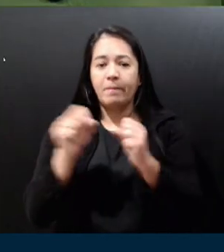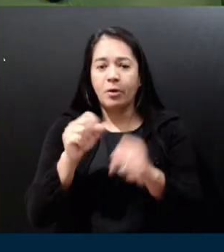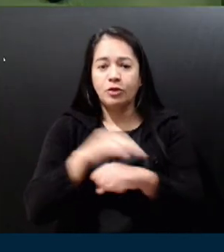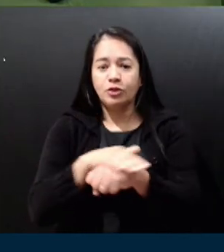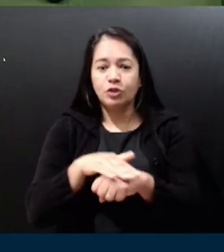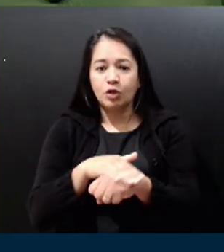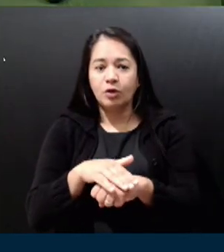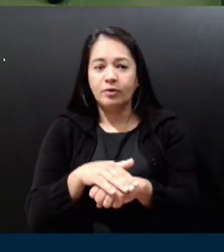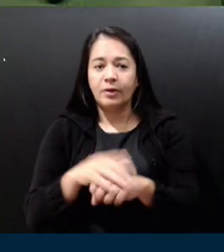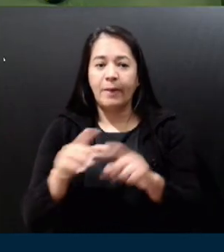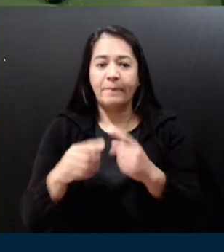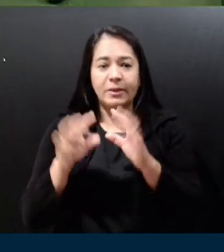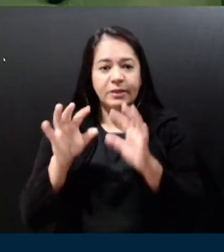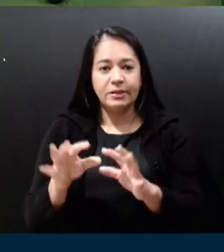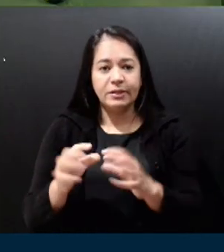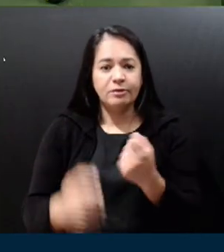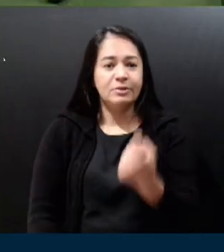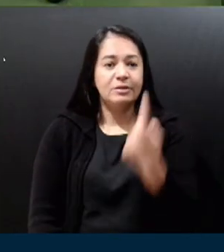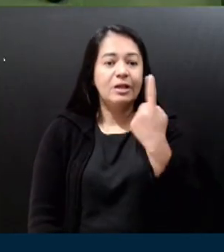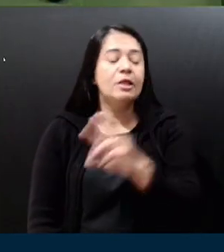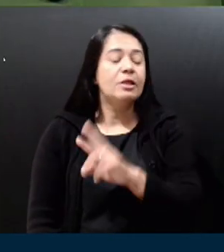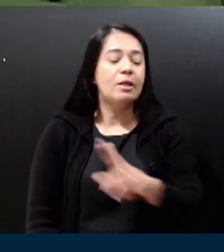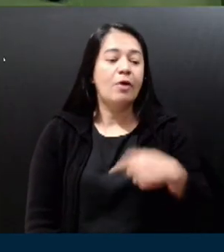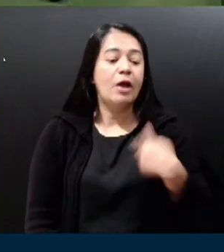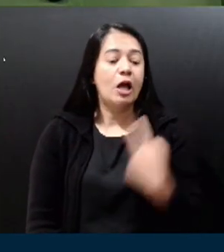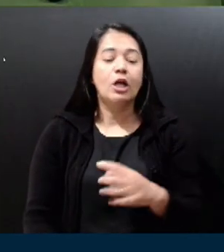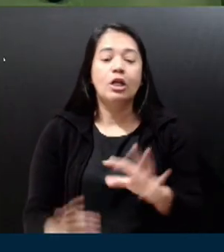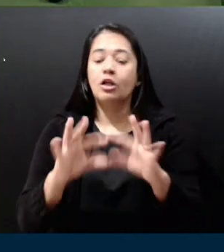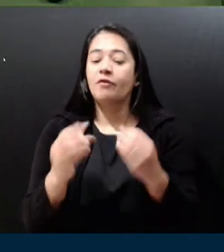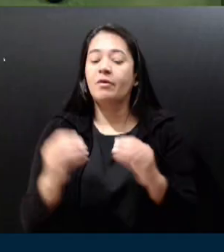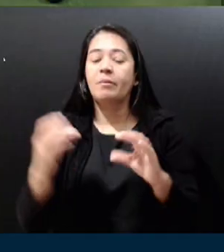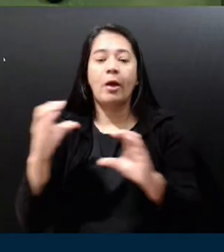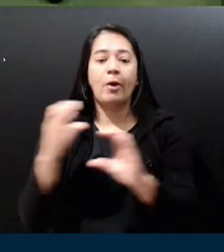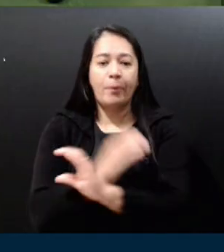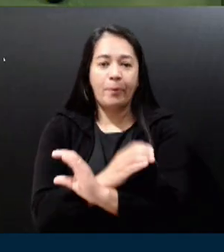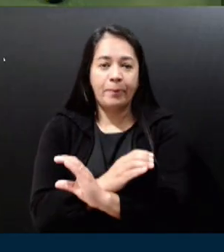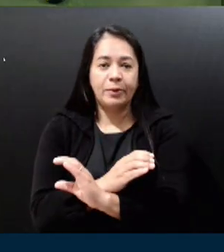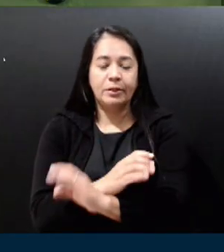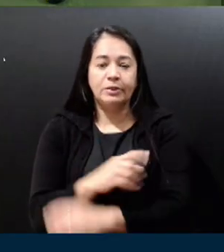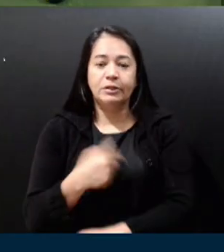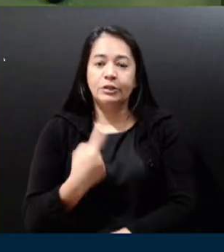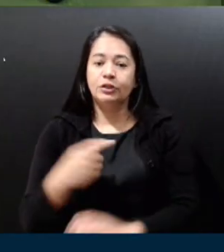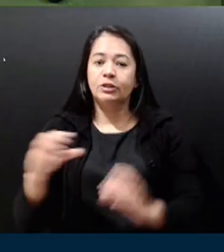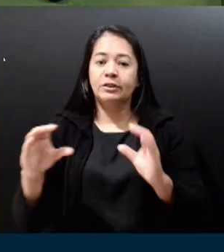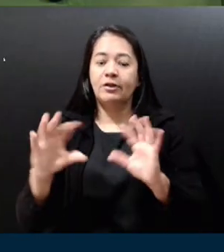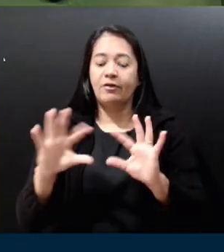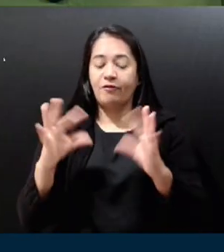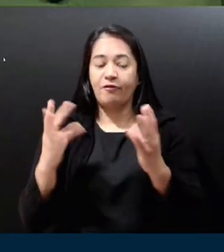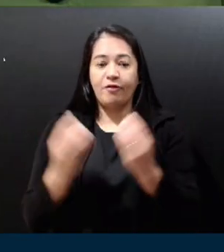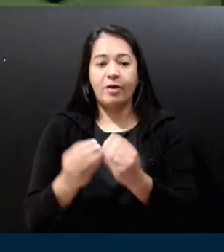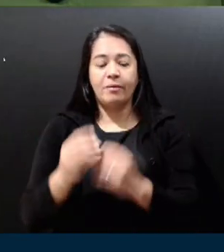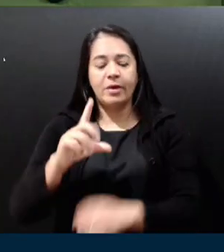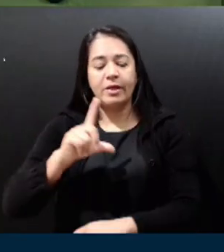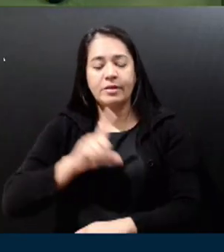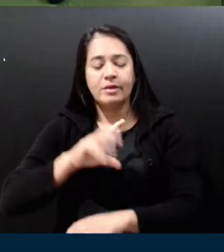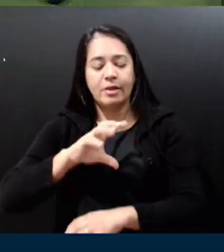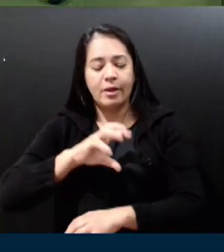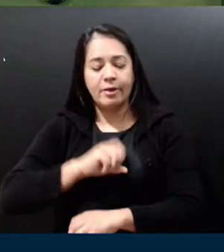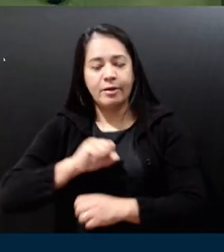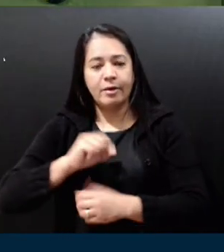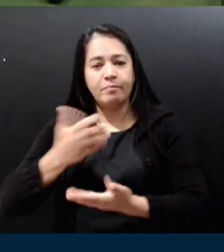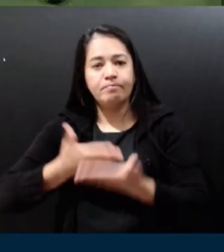é estranho, a nossa família é completa, a nossa família tem amor e é completa, você não precisa